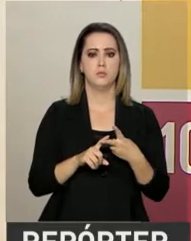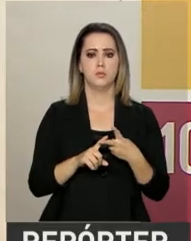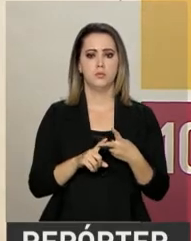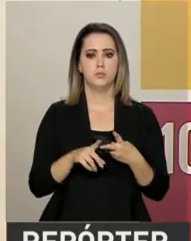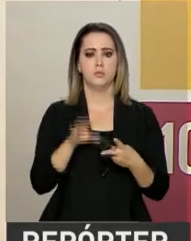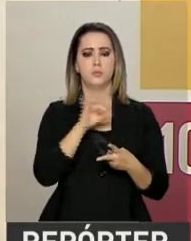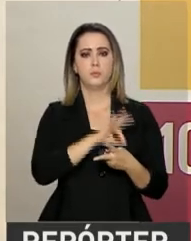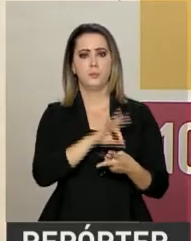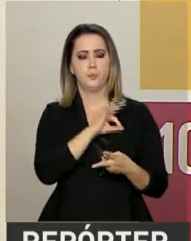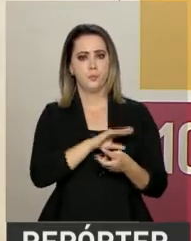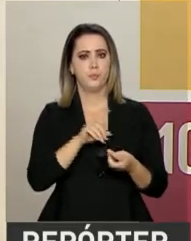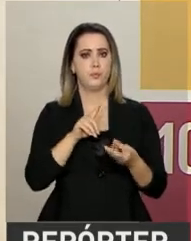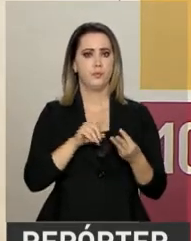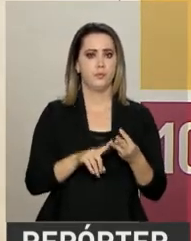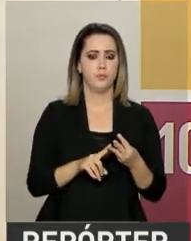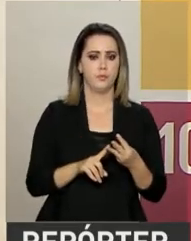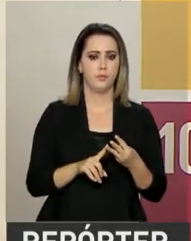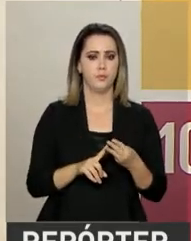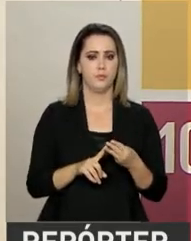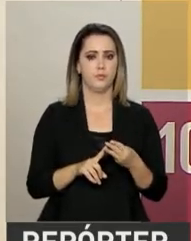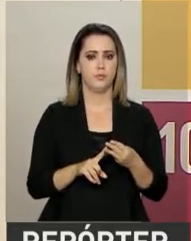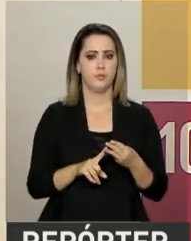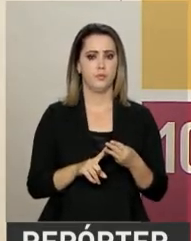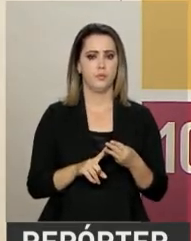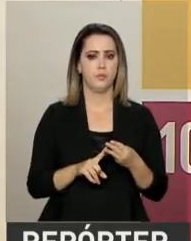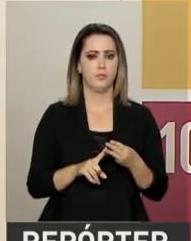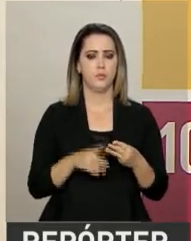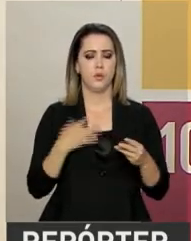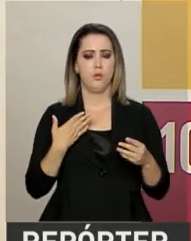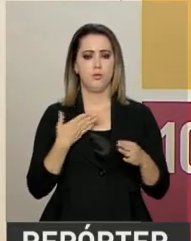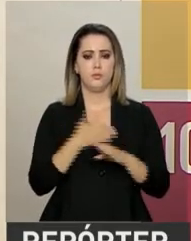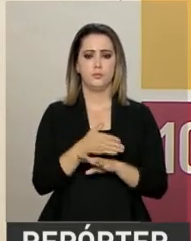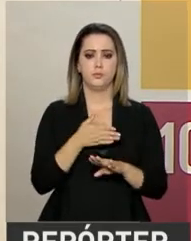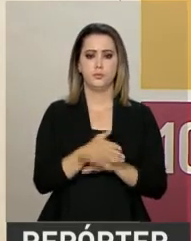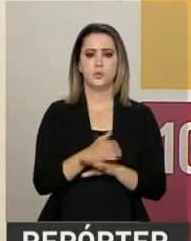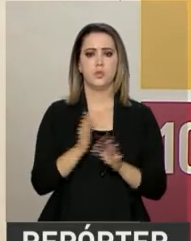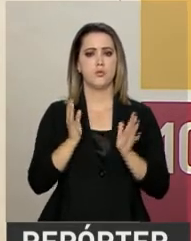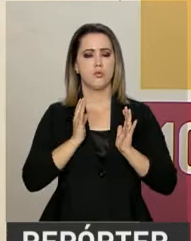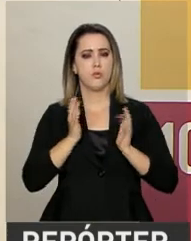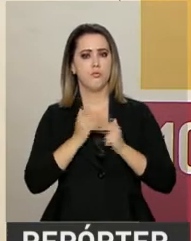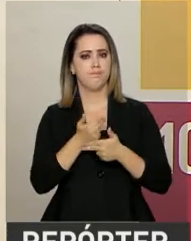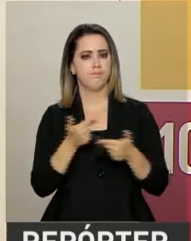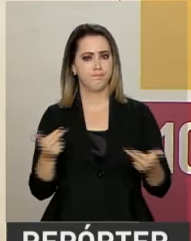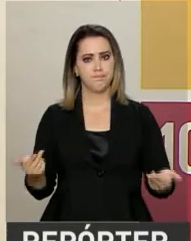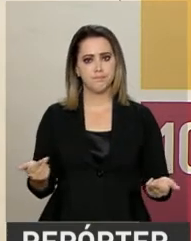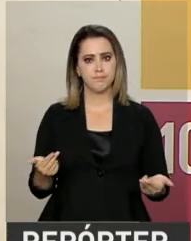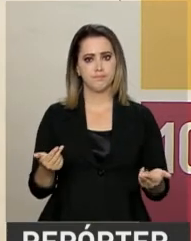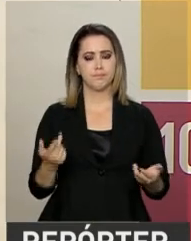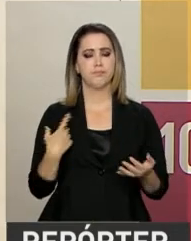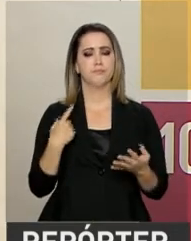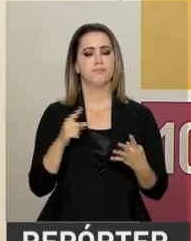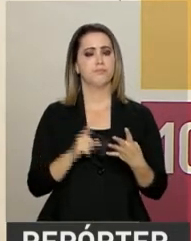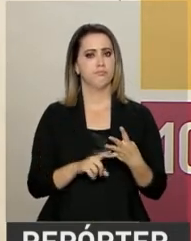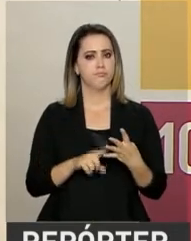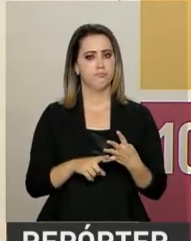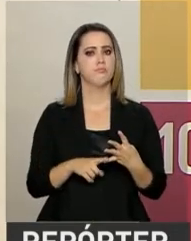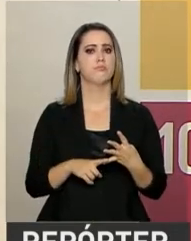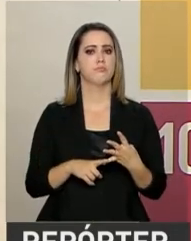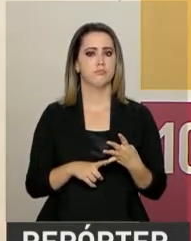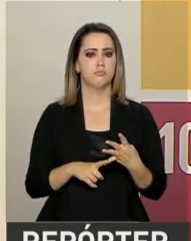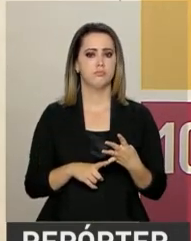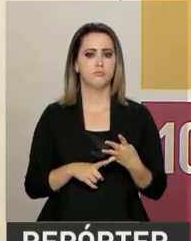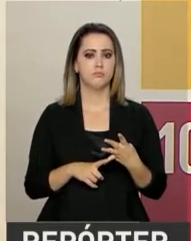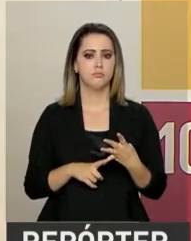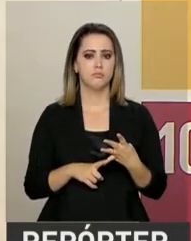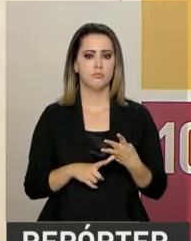chamda renda vão transformar a questão do do acesso a bens e serviços e finalmente vão eu